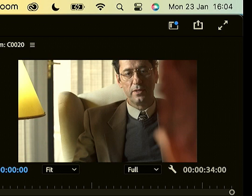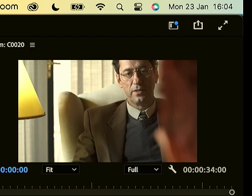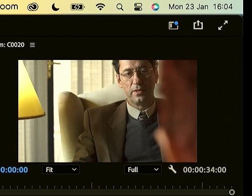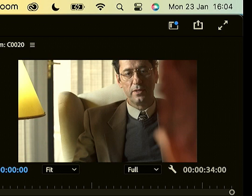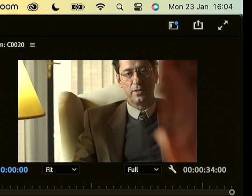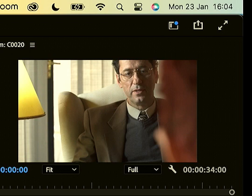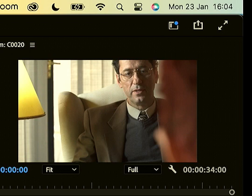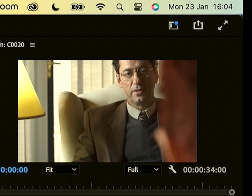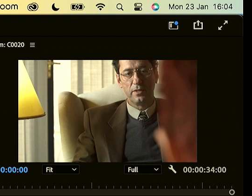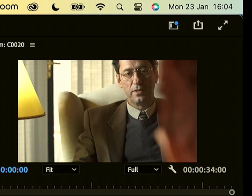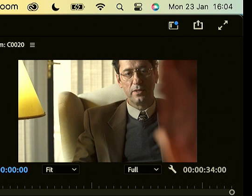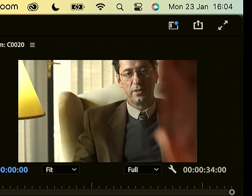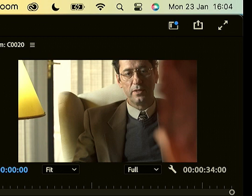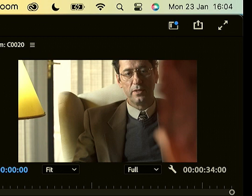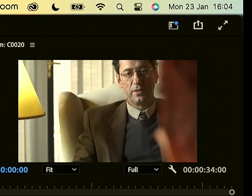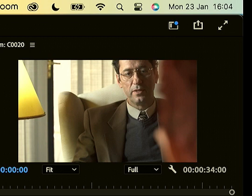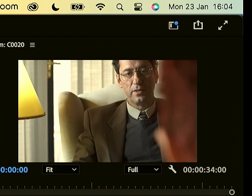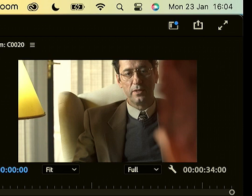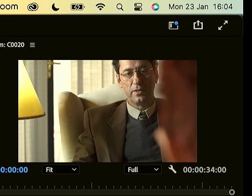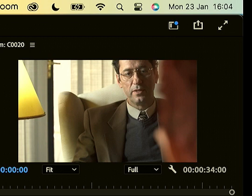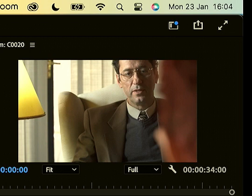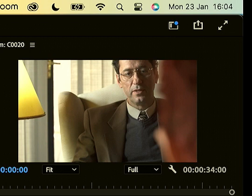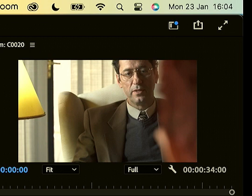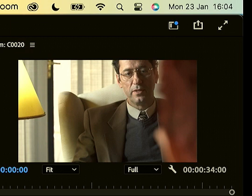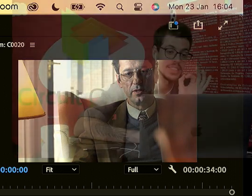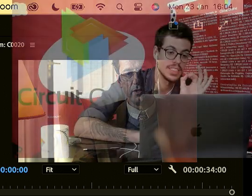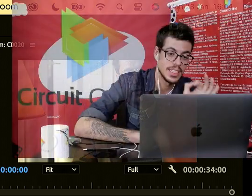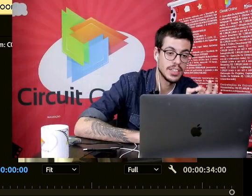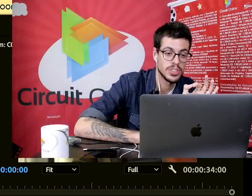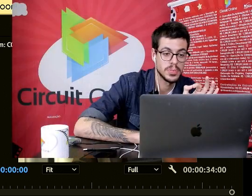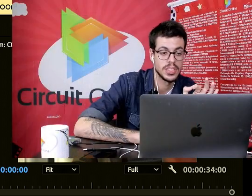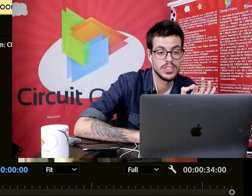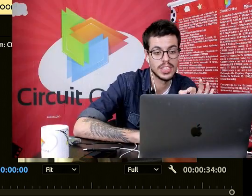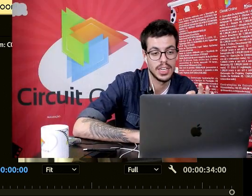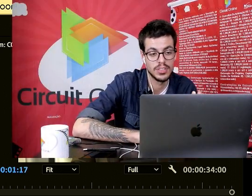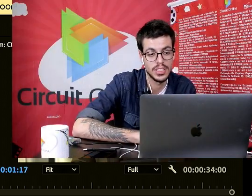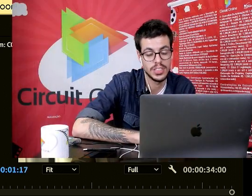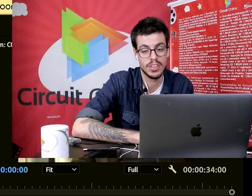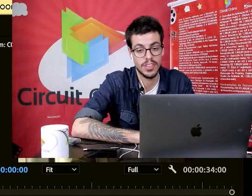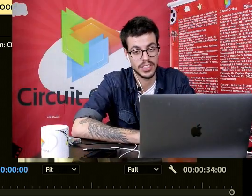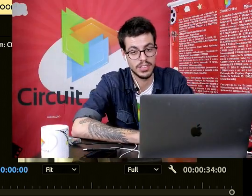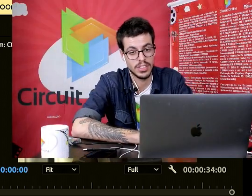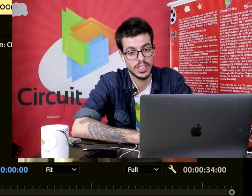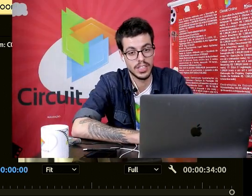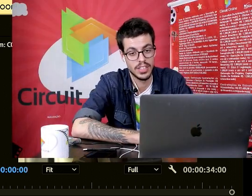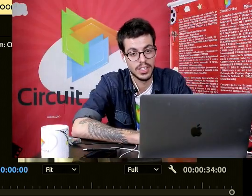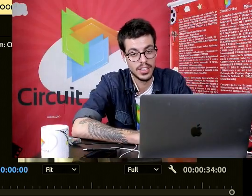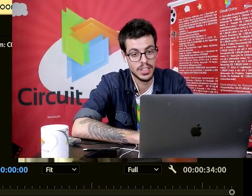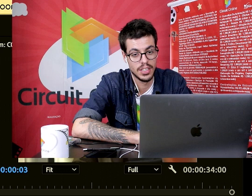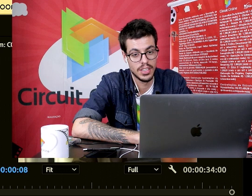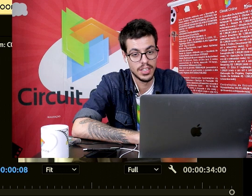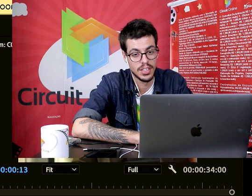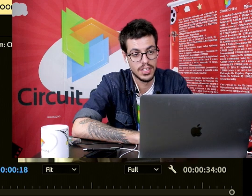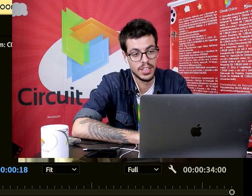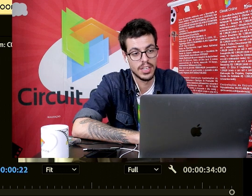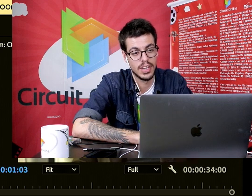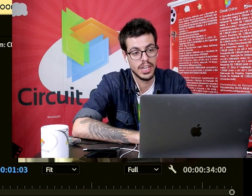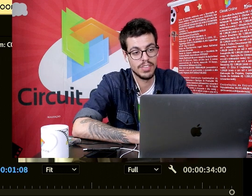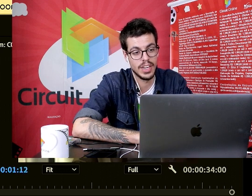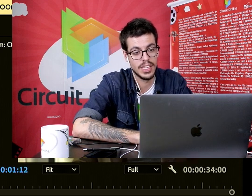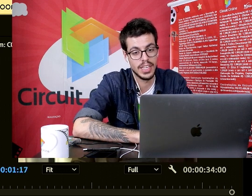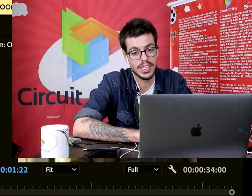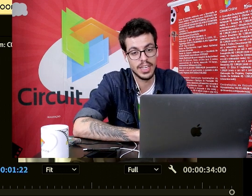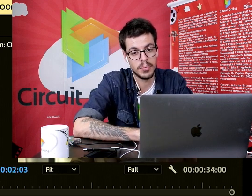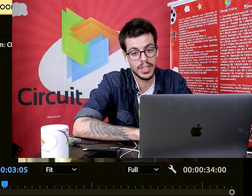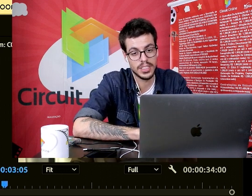de escala no final, e o meu keyframe que ele tem 62% de escala no início, ele vai fazendo o quê? Ele